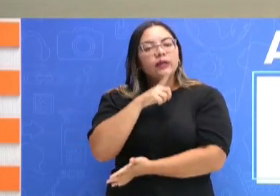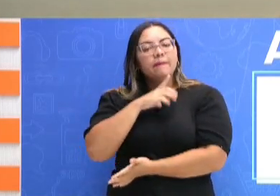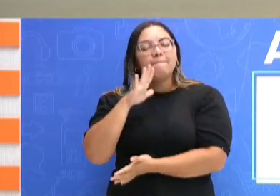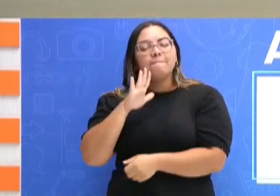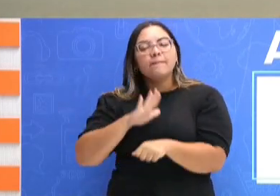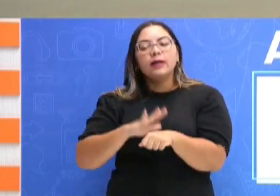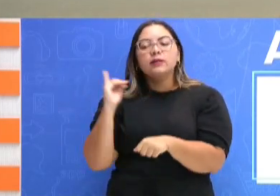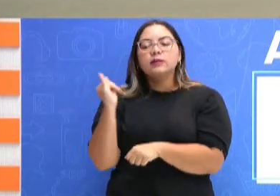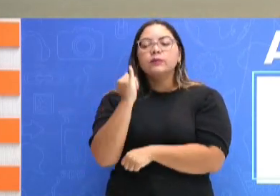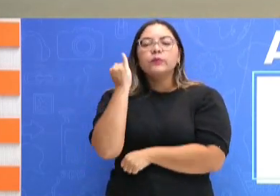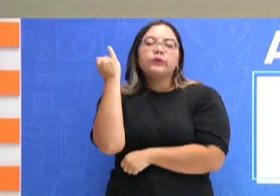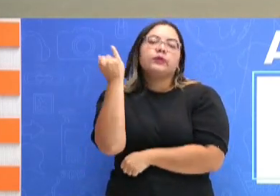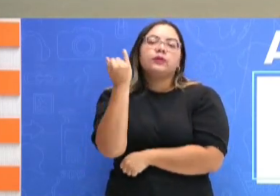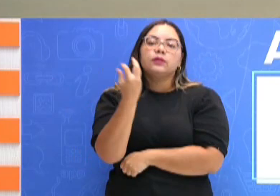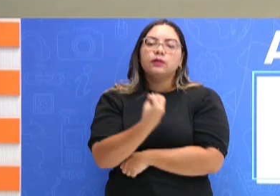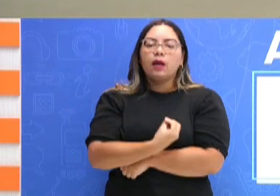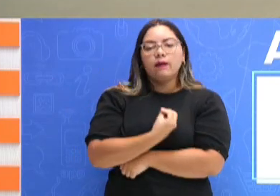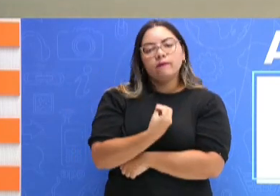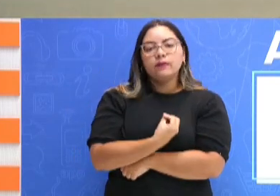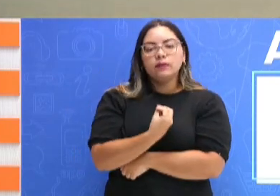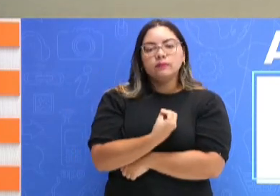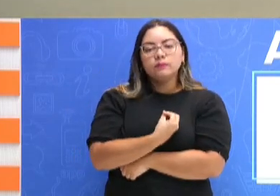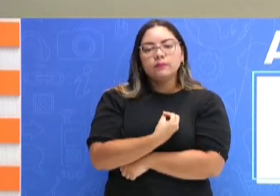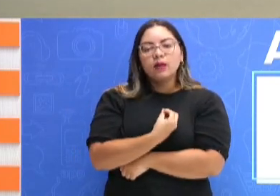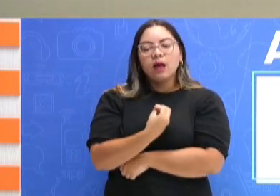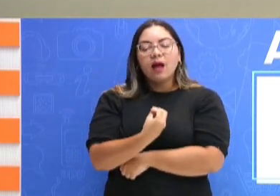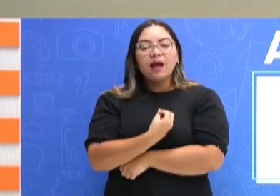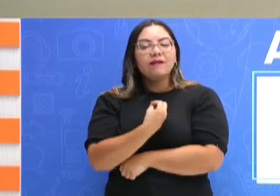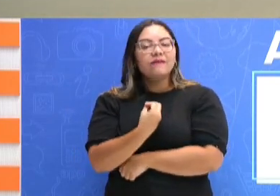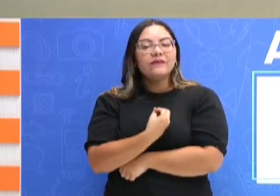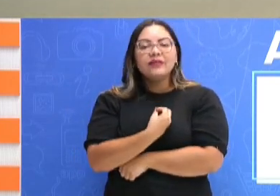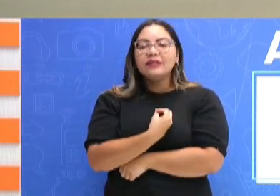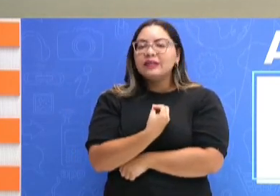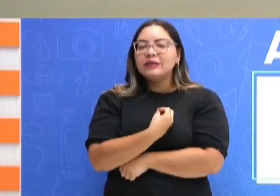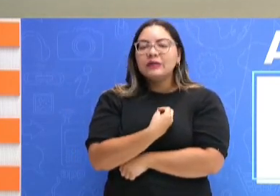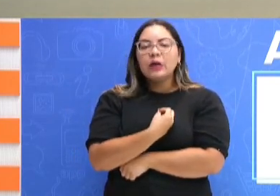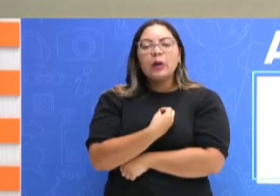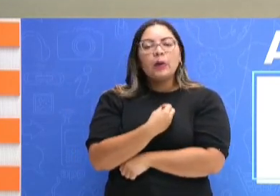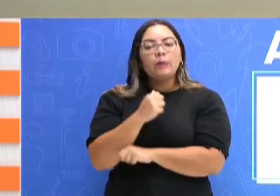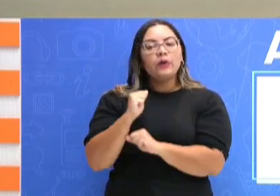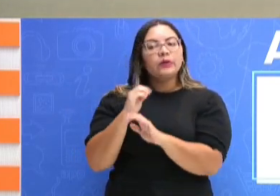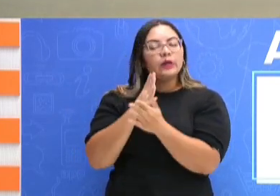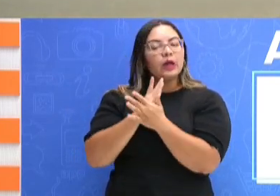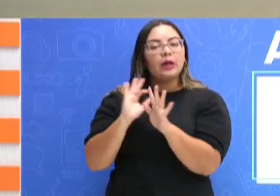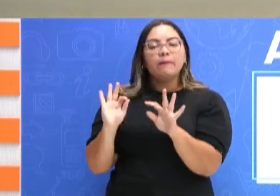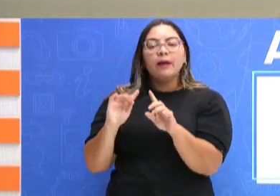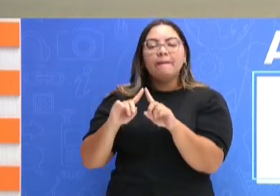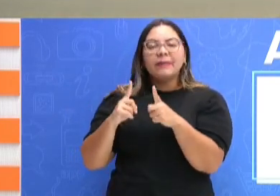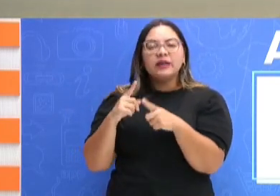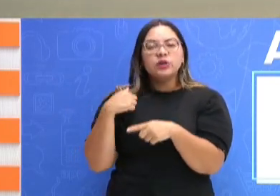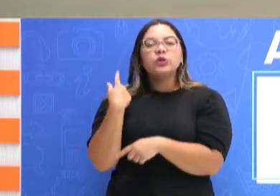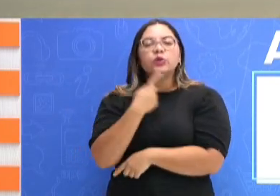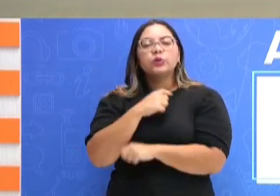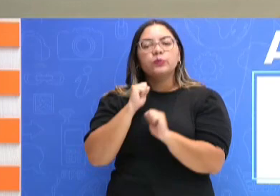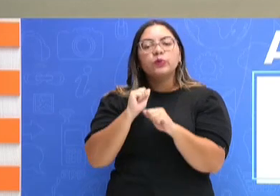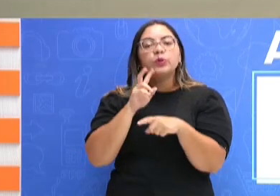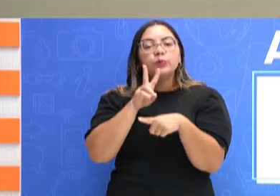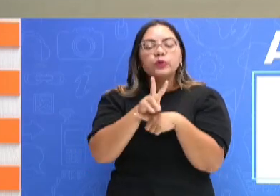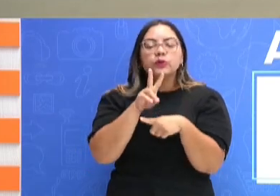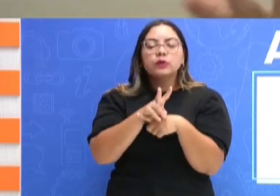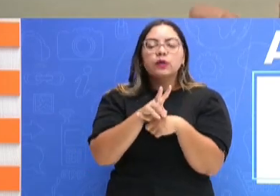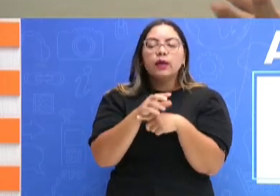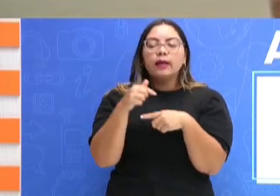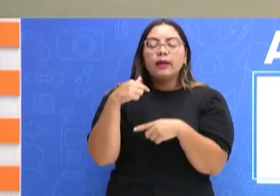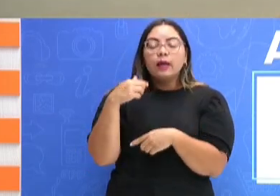importante, que é a vida. A vida é inegociável. Tudo a gente consegue negociar. E aqui hoje, eu vou poder,